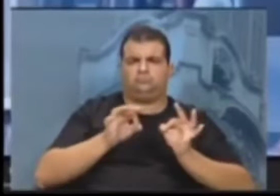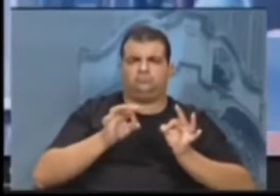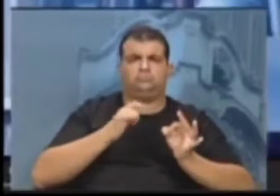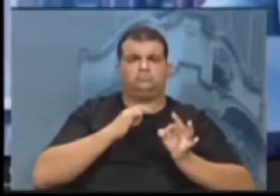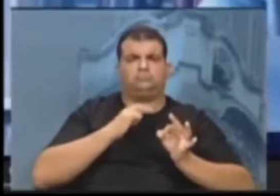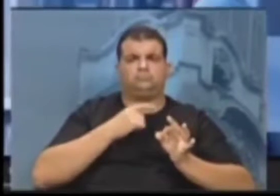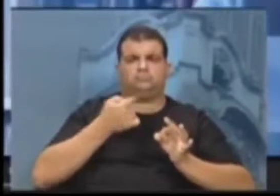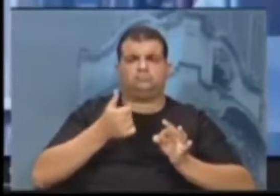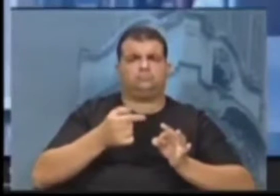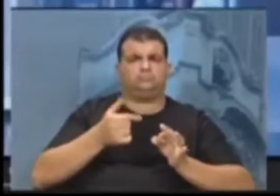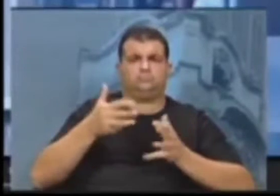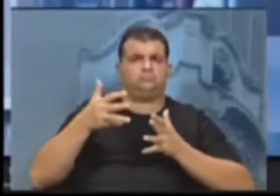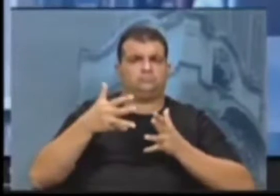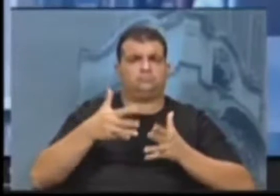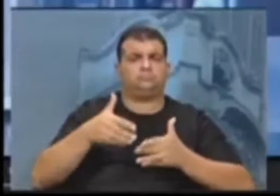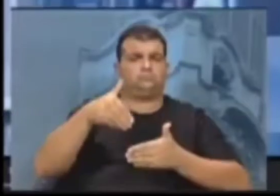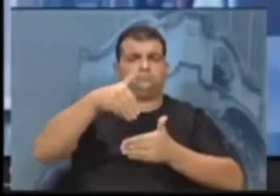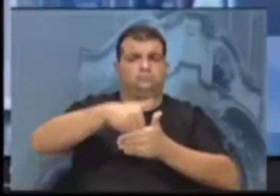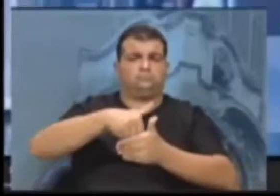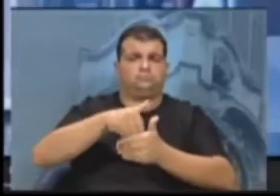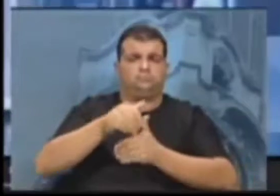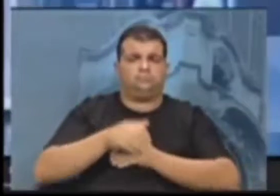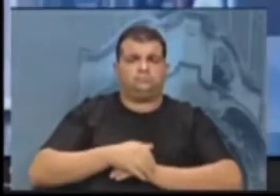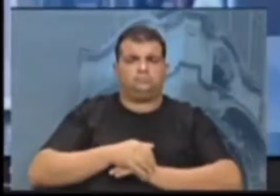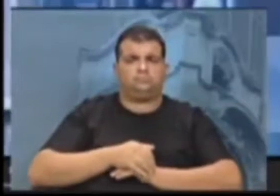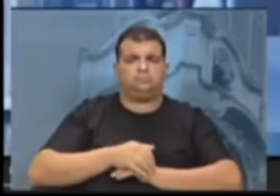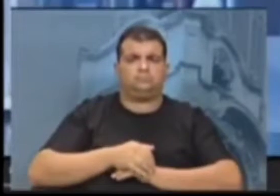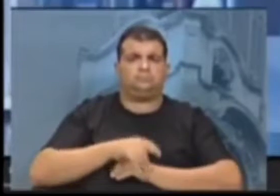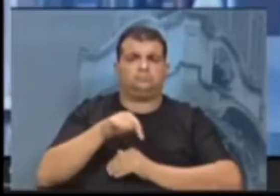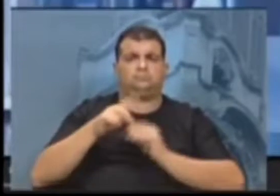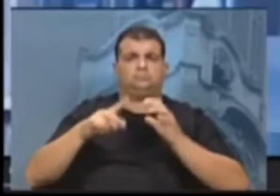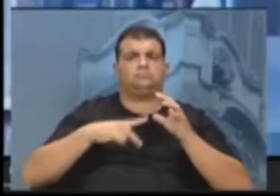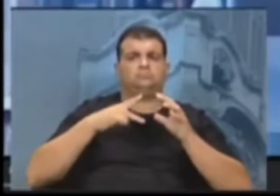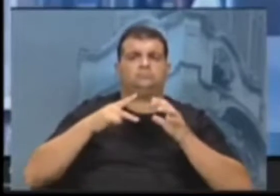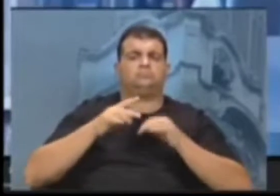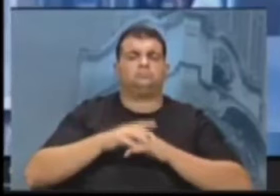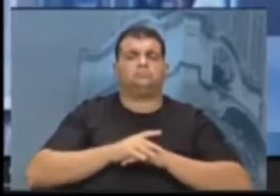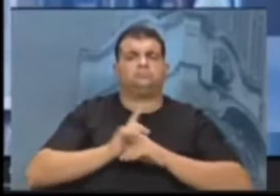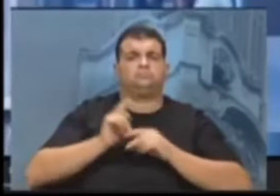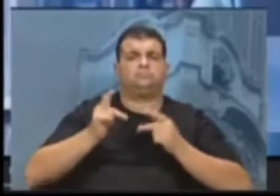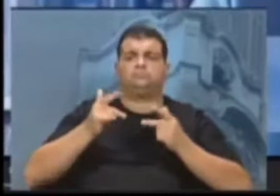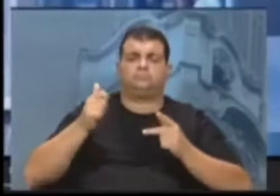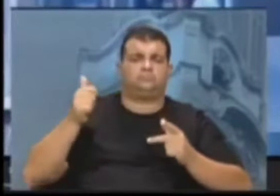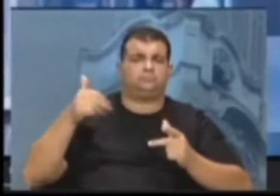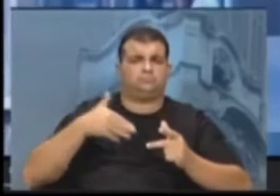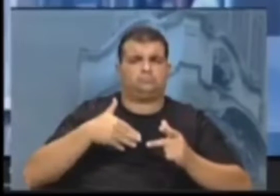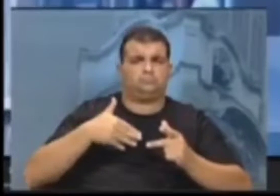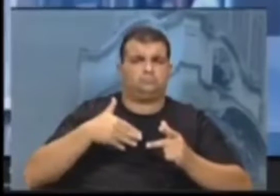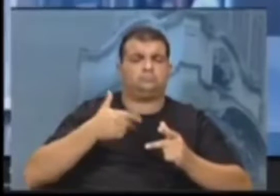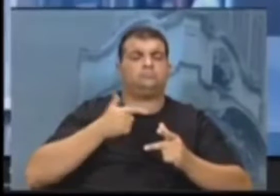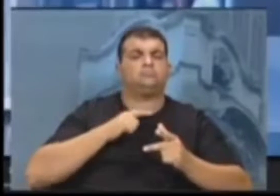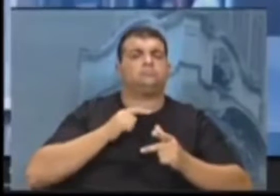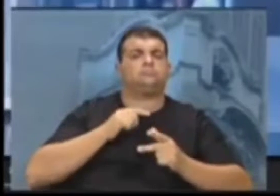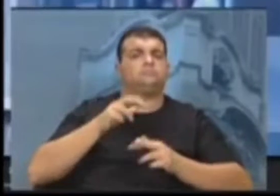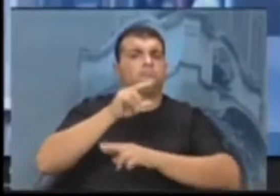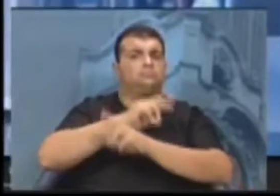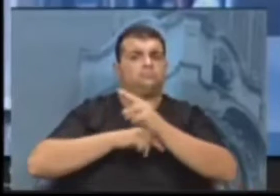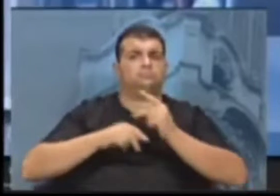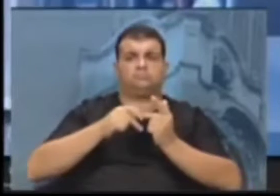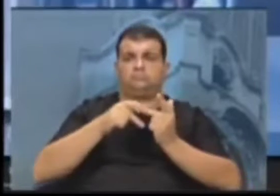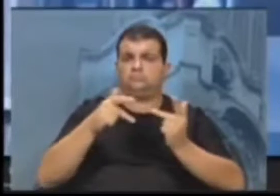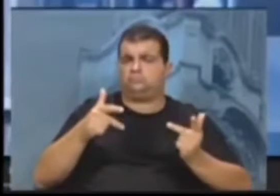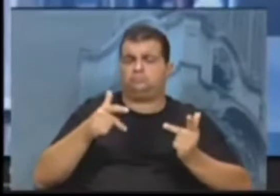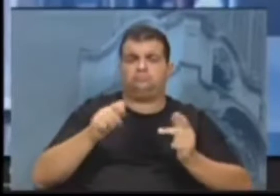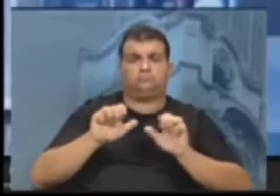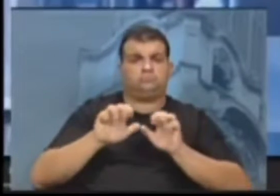na porta de votação aqui da casa. E é um absurdo porque tem diversos pontos que não foram